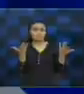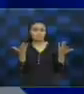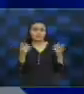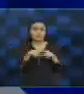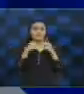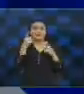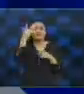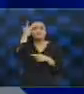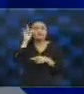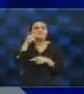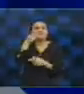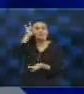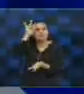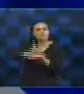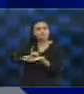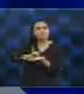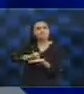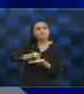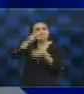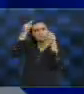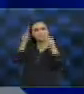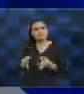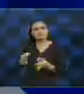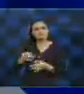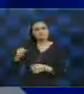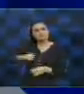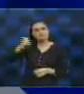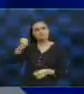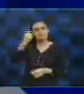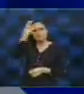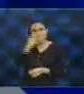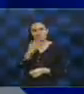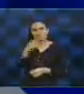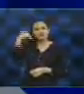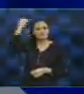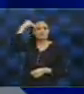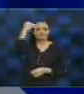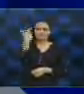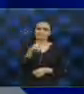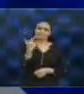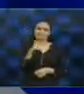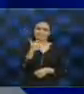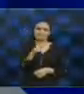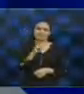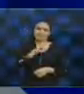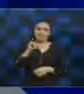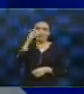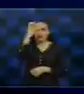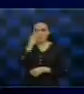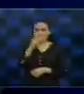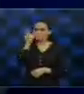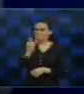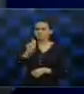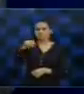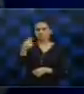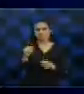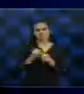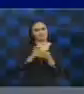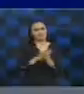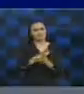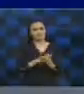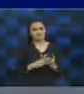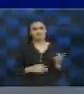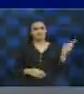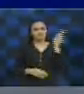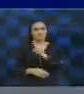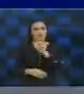falando exatamente com boa fé, com boa intenção. Inexperiência não resolve. Inexperiência com má fé resolve menos ainda. Tréplica, 1 minuto.